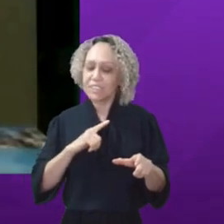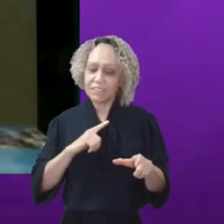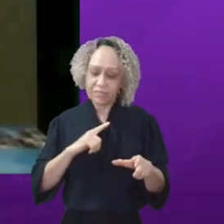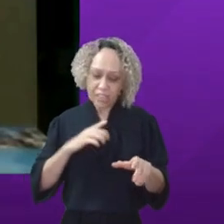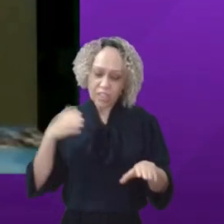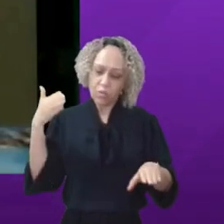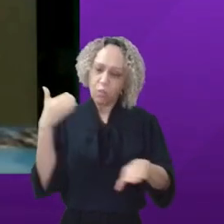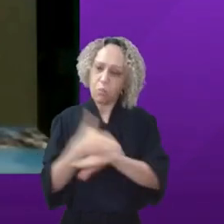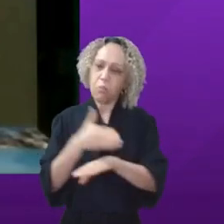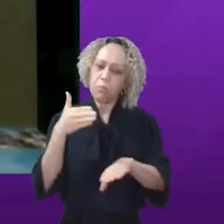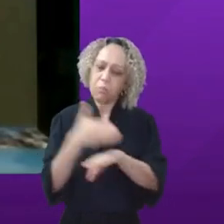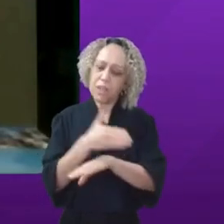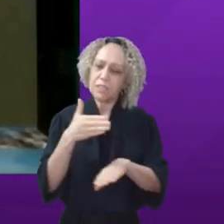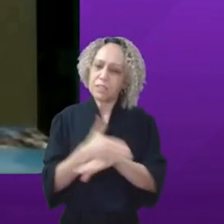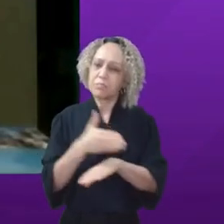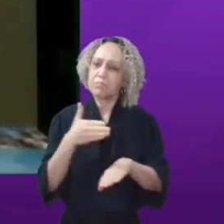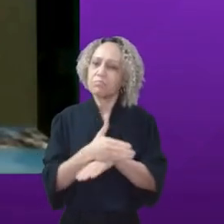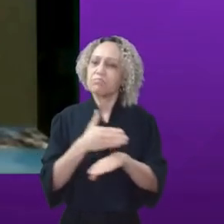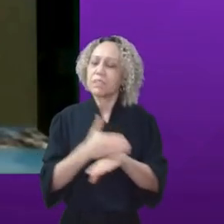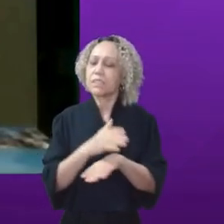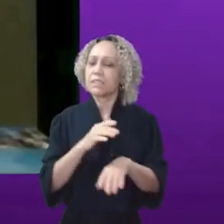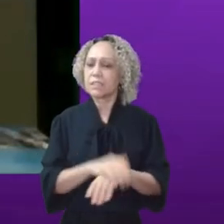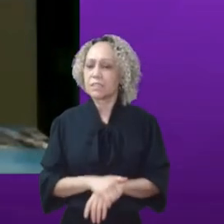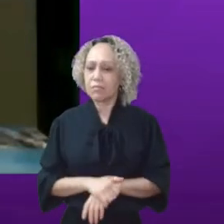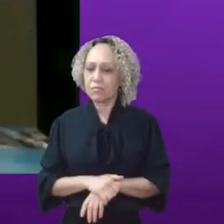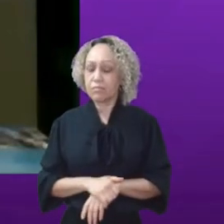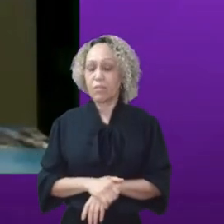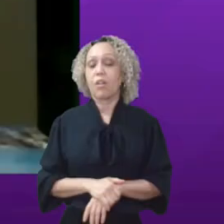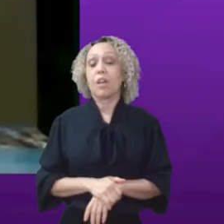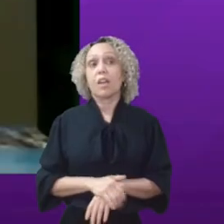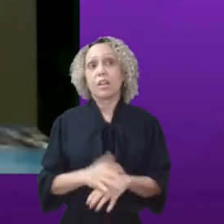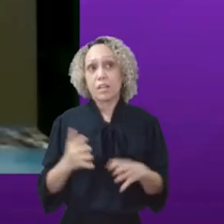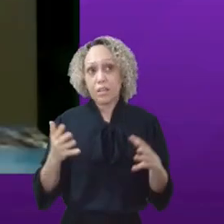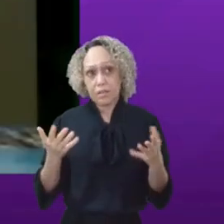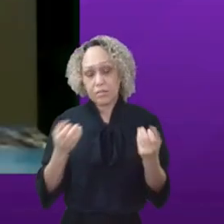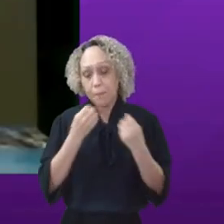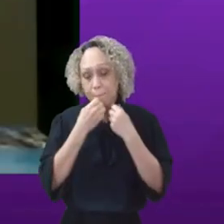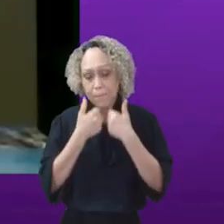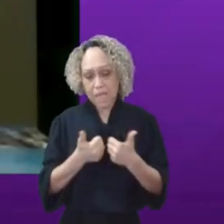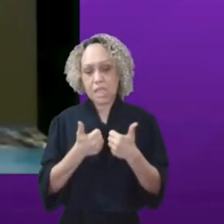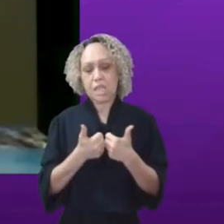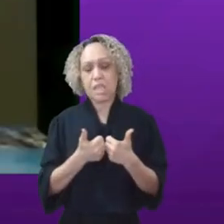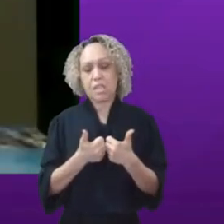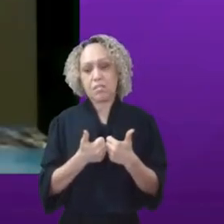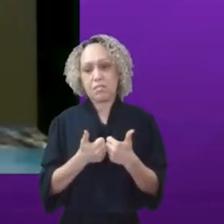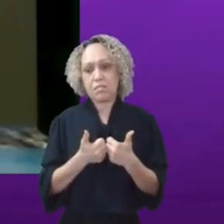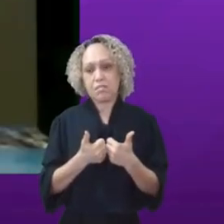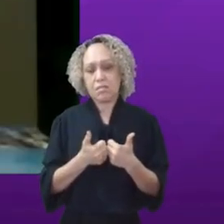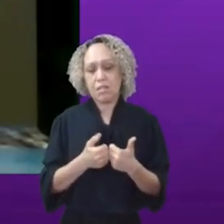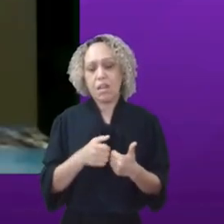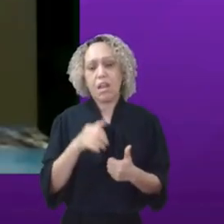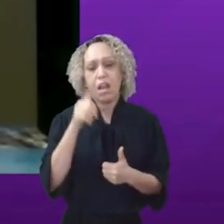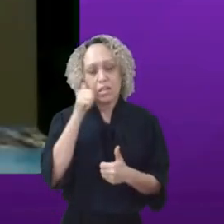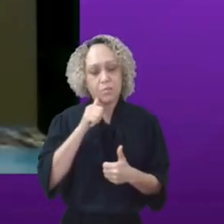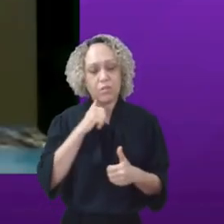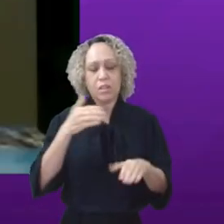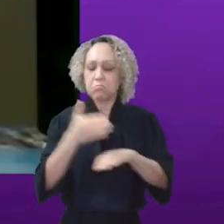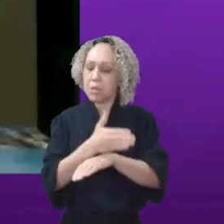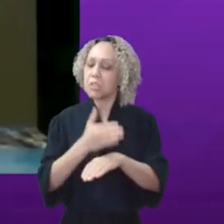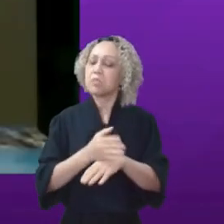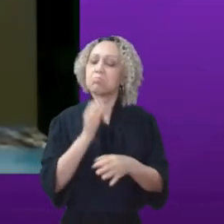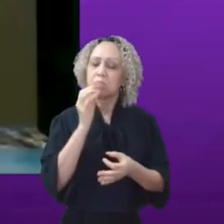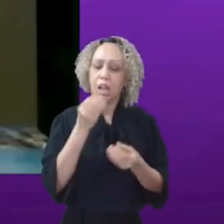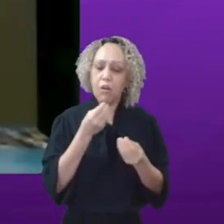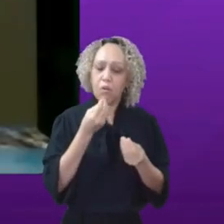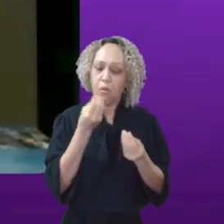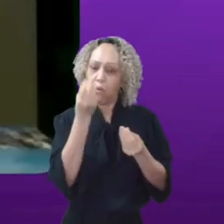sistema descentralizado e participativo, que nós chamamos de Sistema Único de Assistência Social. E para o nosso orgulho,